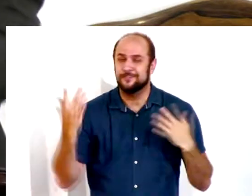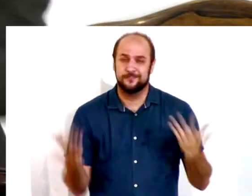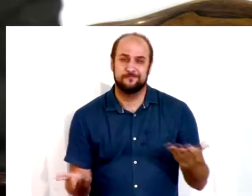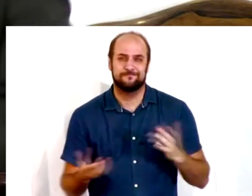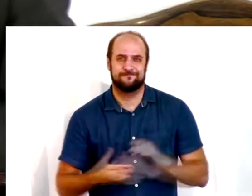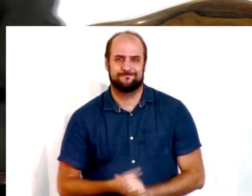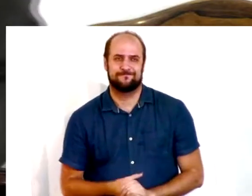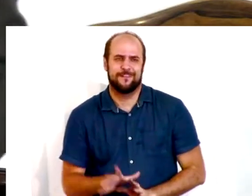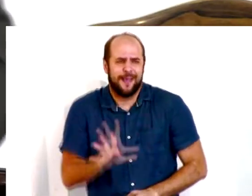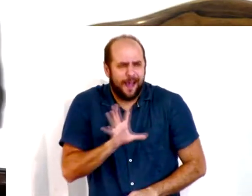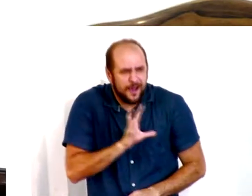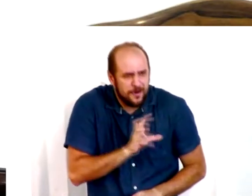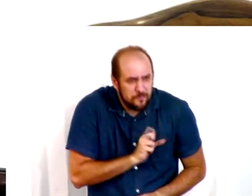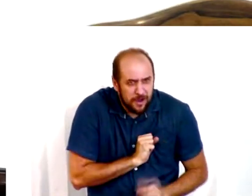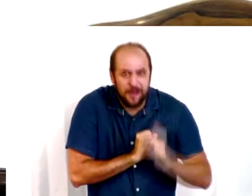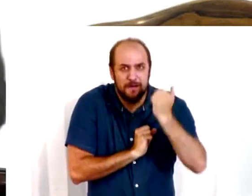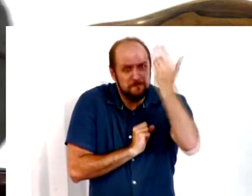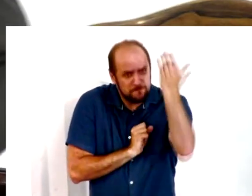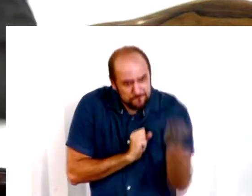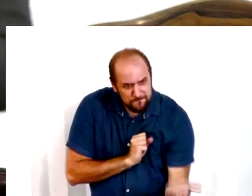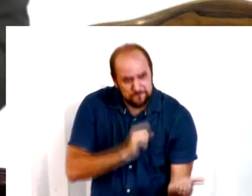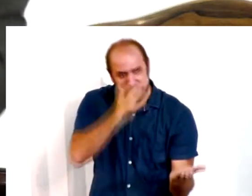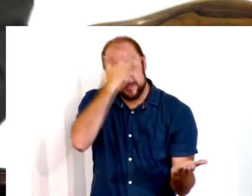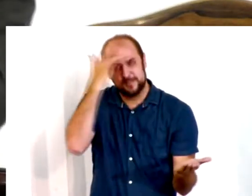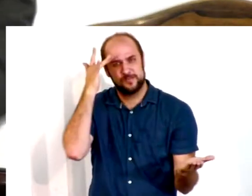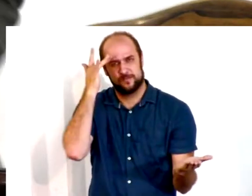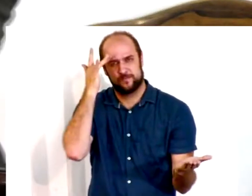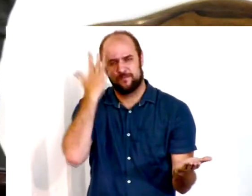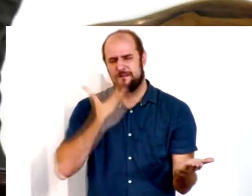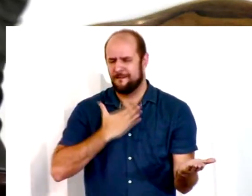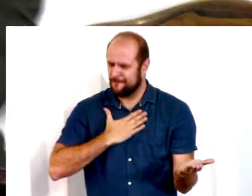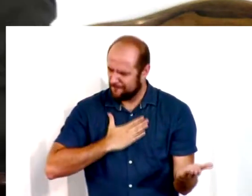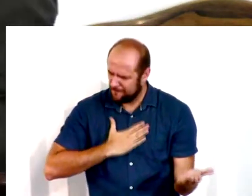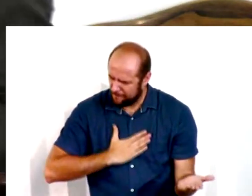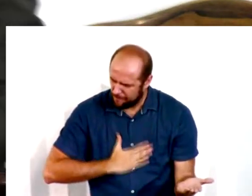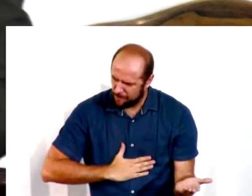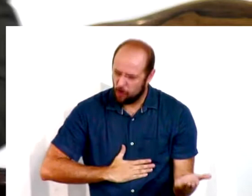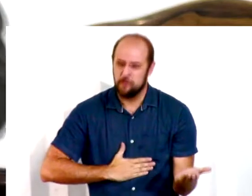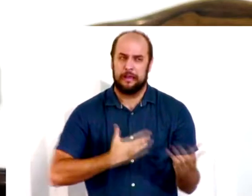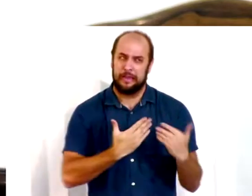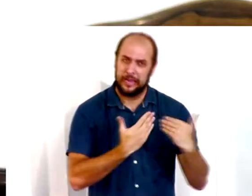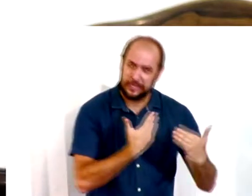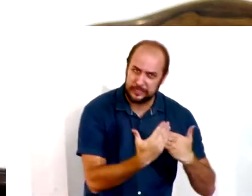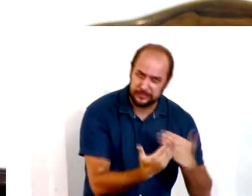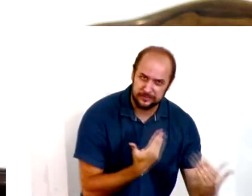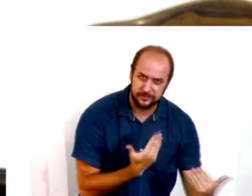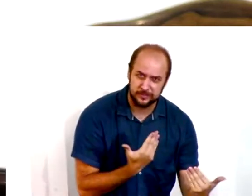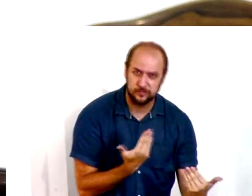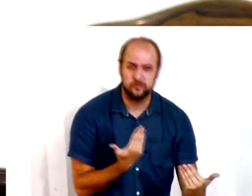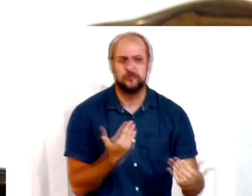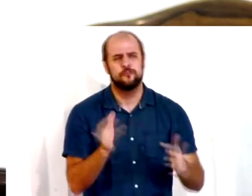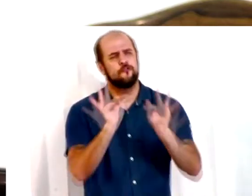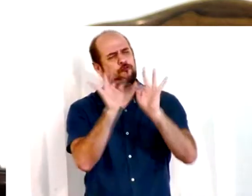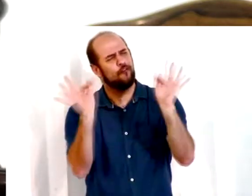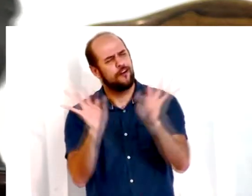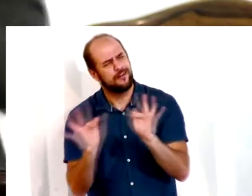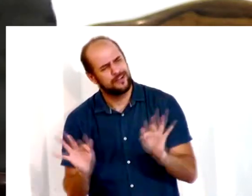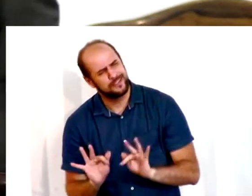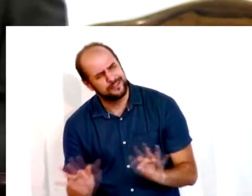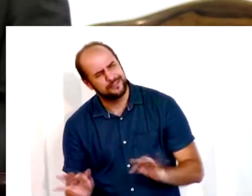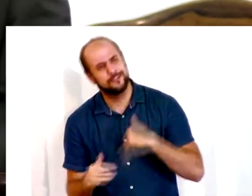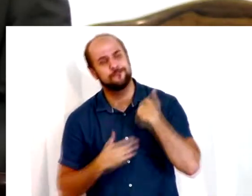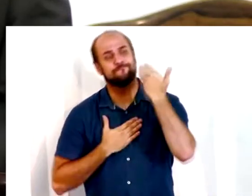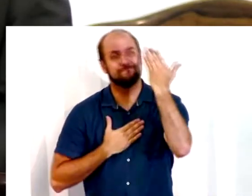Amar o próximo, ter mansidão com o próximo, ter alegria com